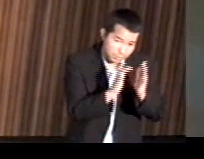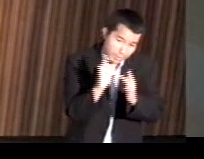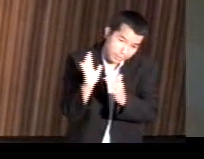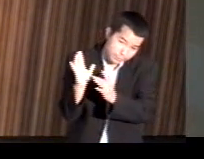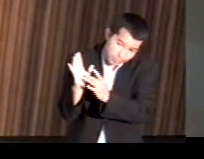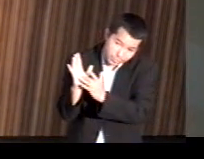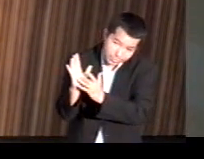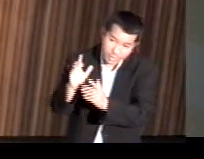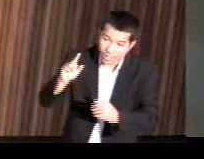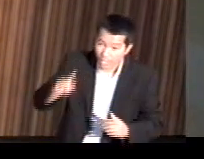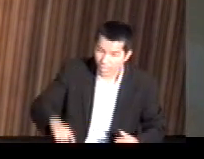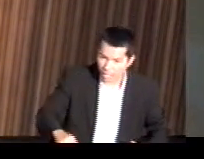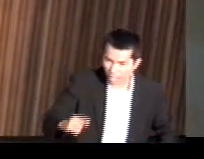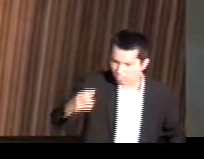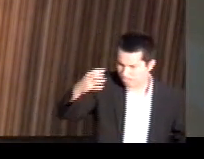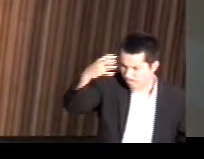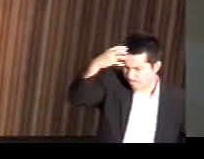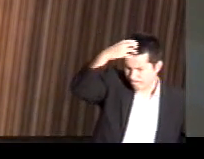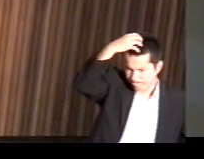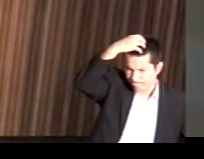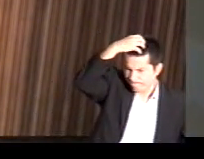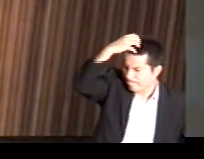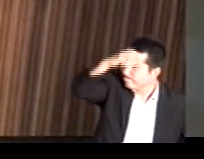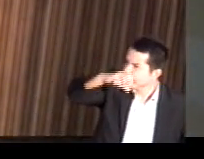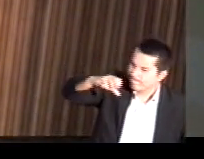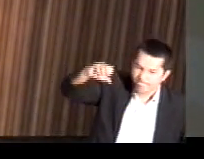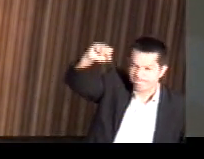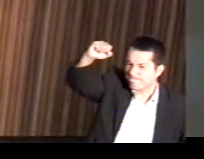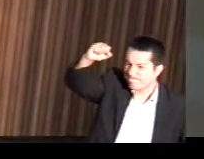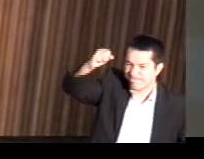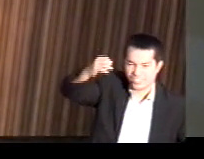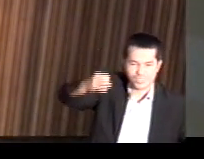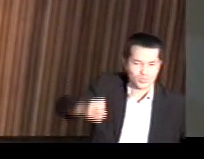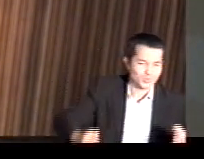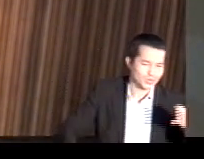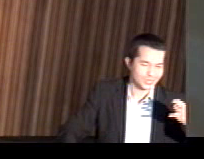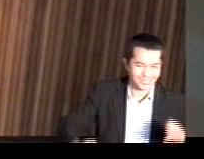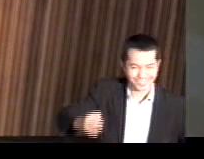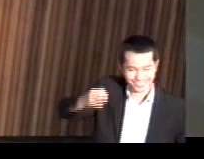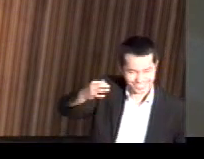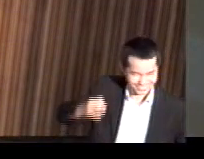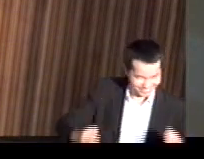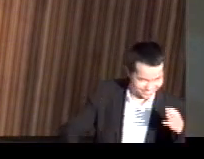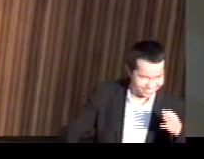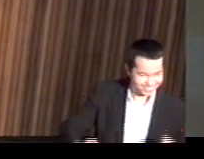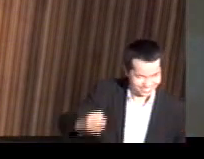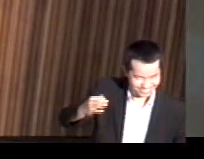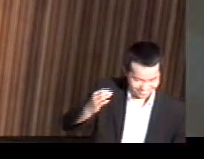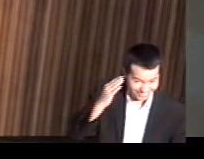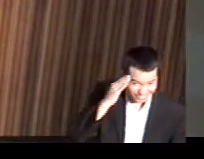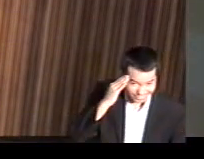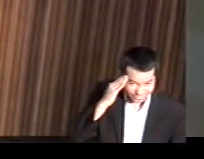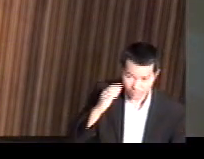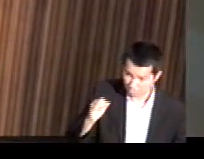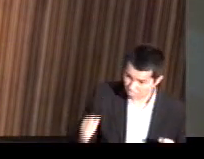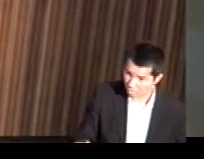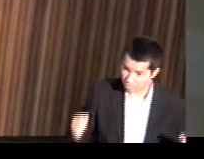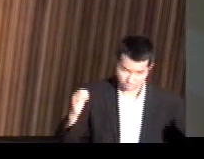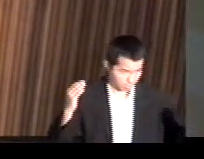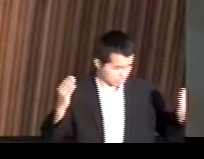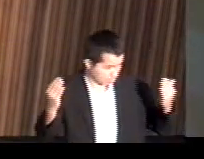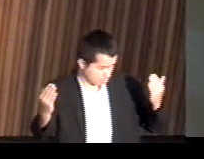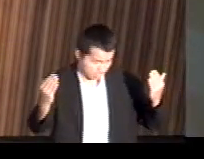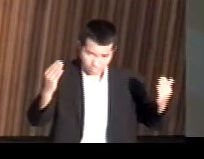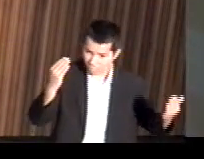Jesus é o rei da justiça. É interessante